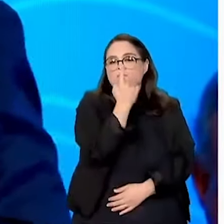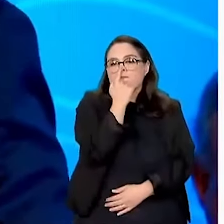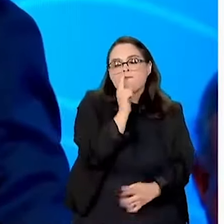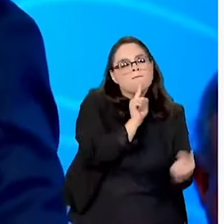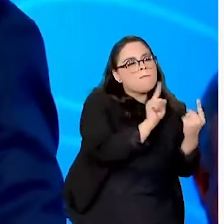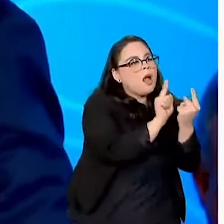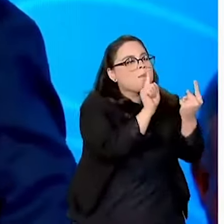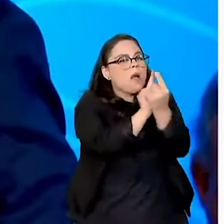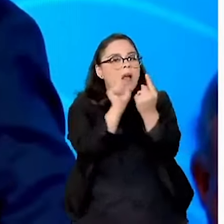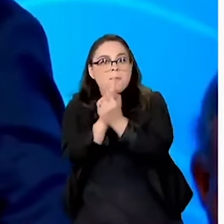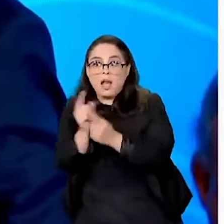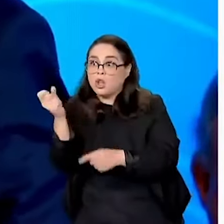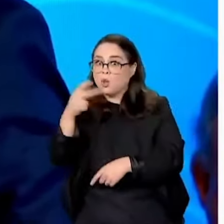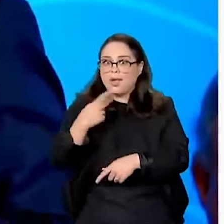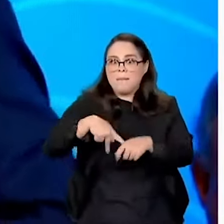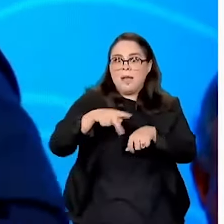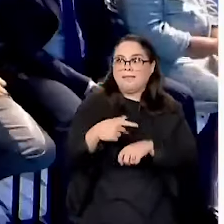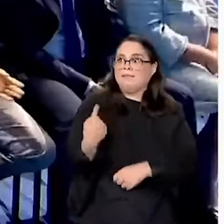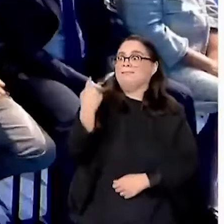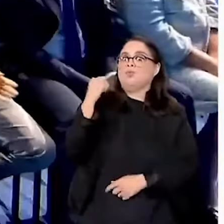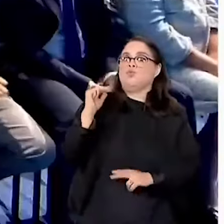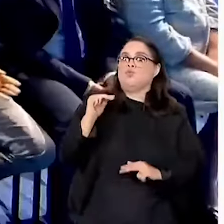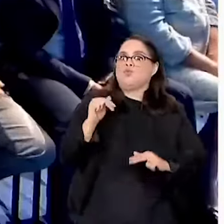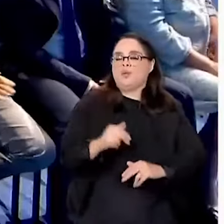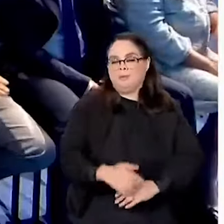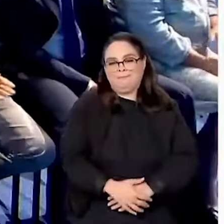que esse país jamais imaginou.